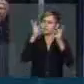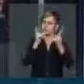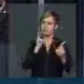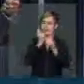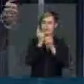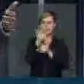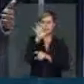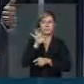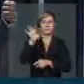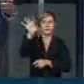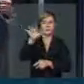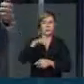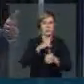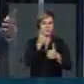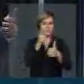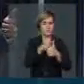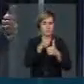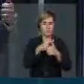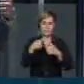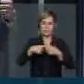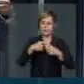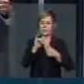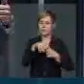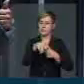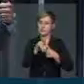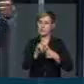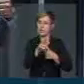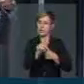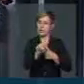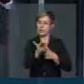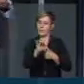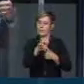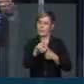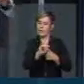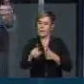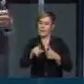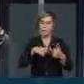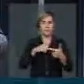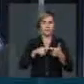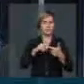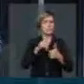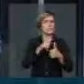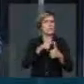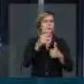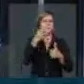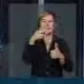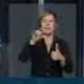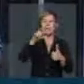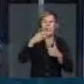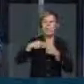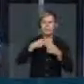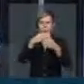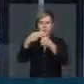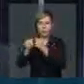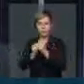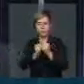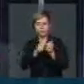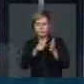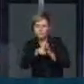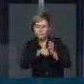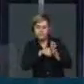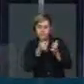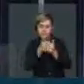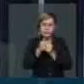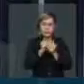regionais. Um foi na cidade de Imperatriz, onde nós reunimos cerca de 39 municípios, avaliando, um a um,